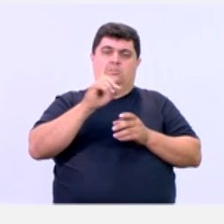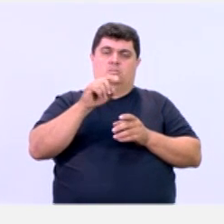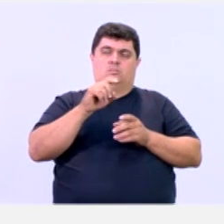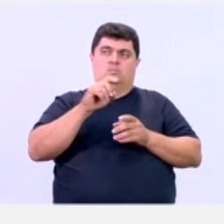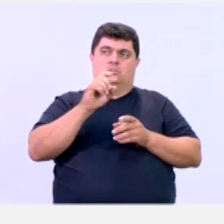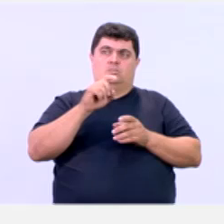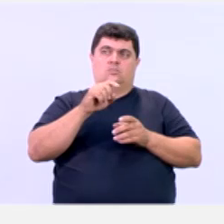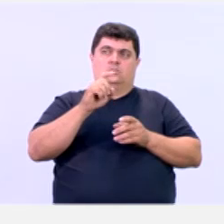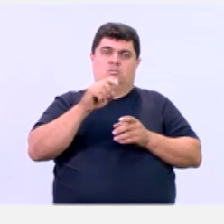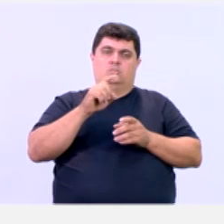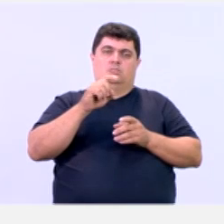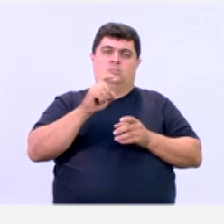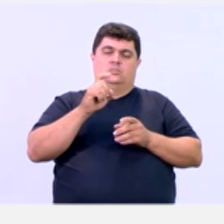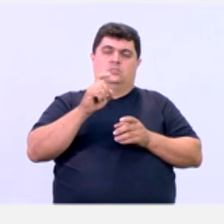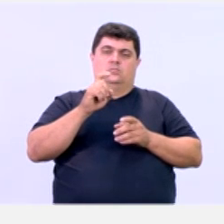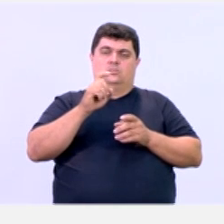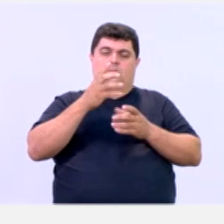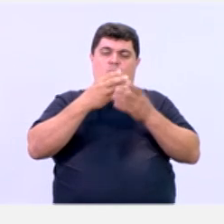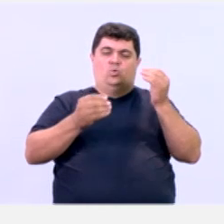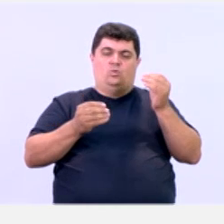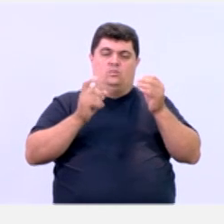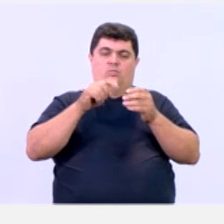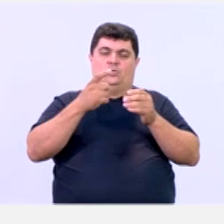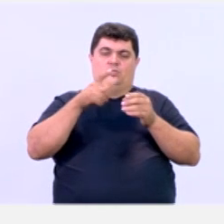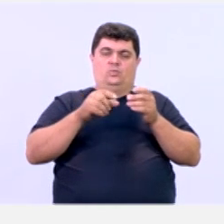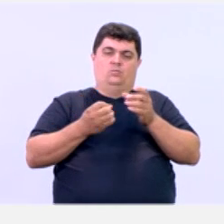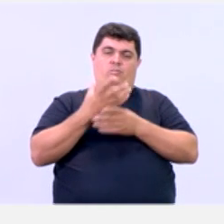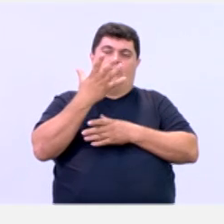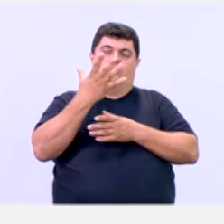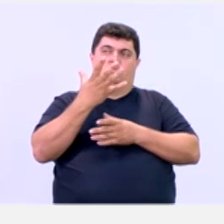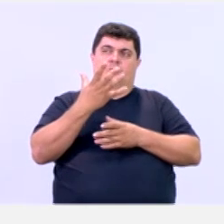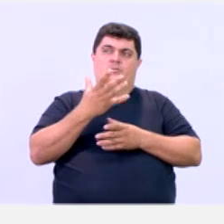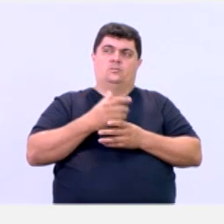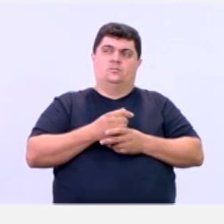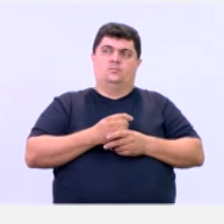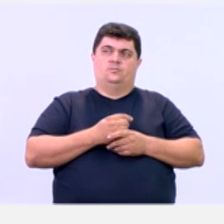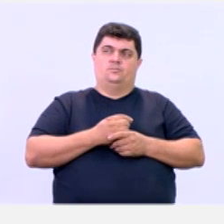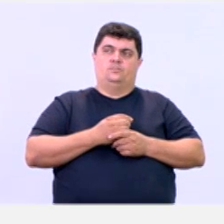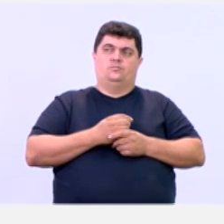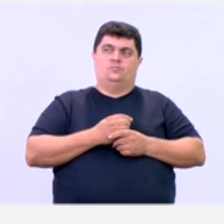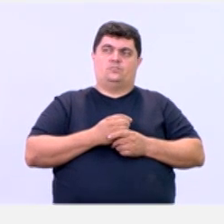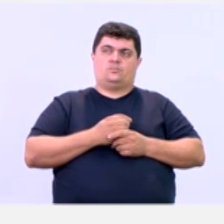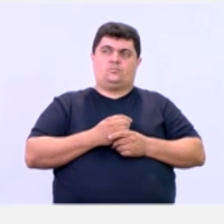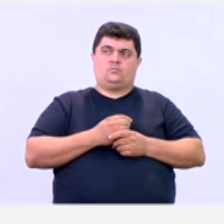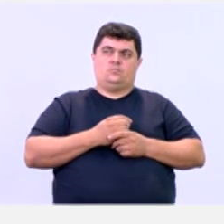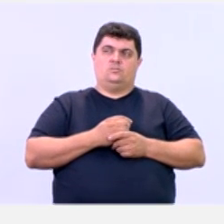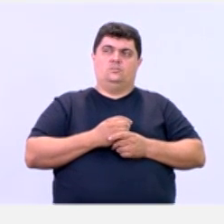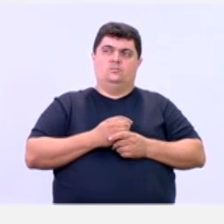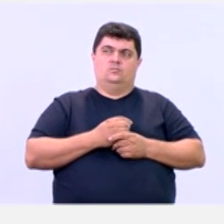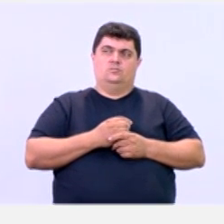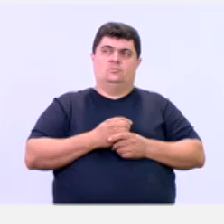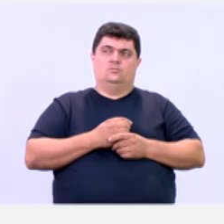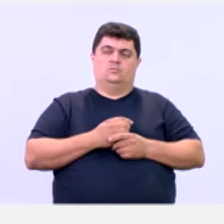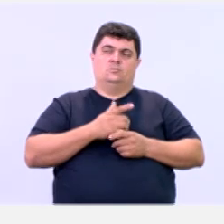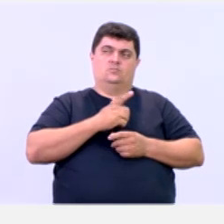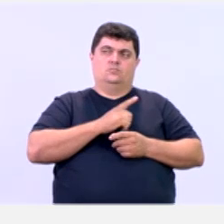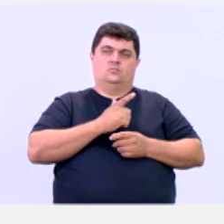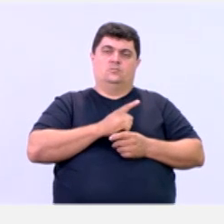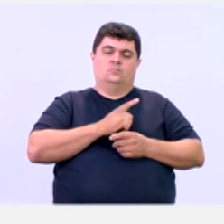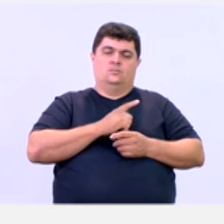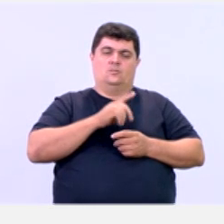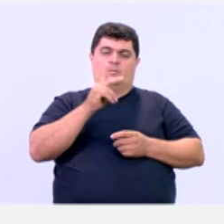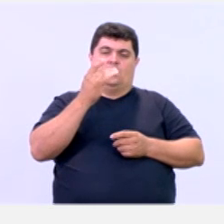some. Se eu clicar de novo, a tabela aparece. De uma forma dinâmica, nós estamos colocando o HTML